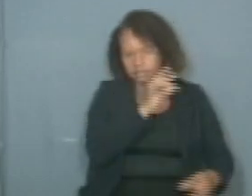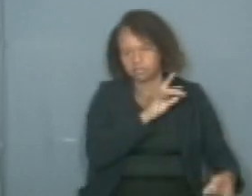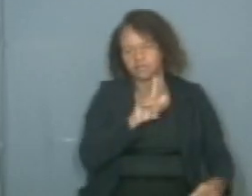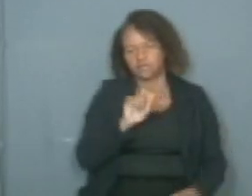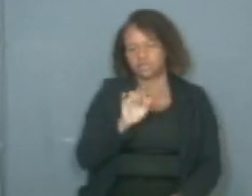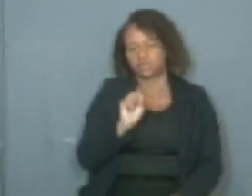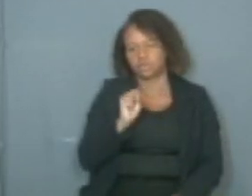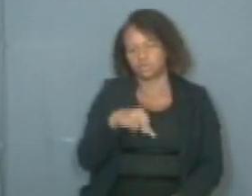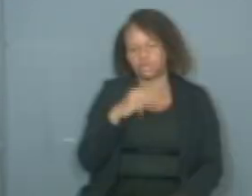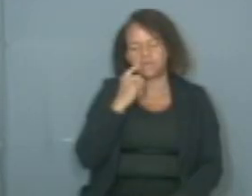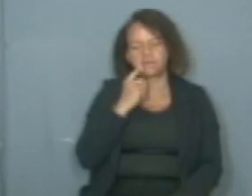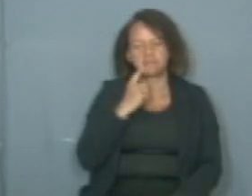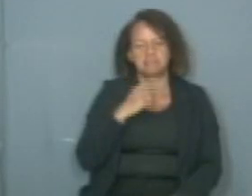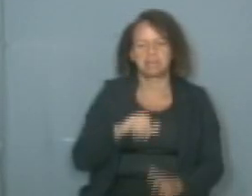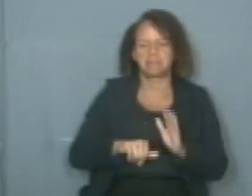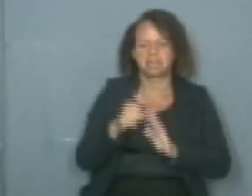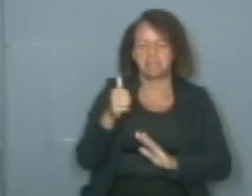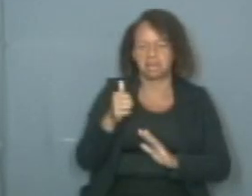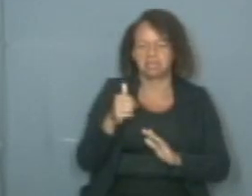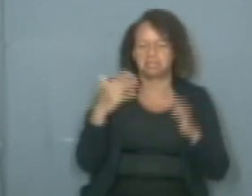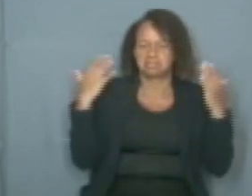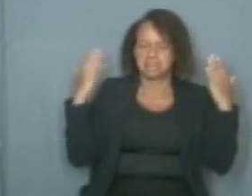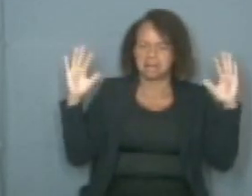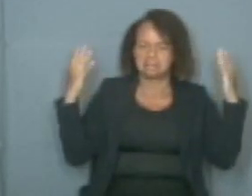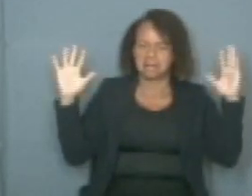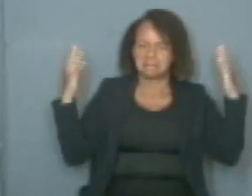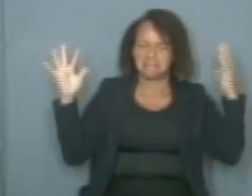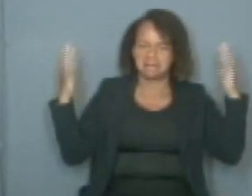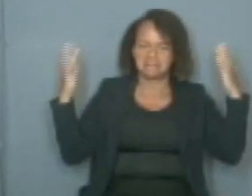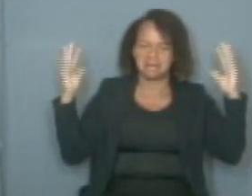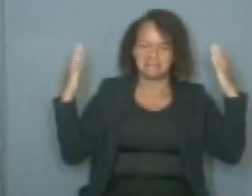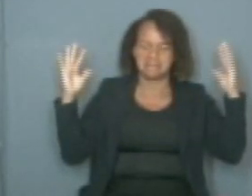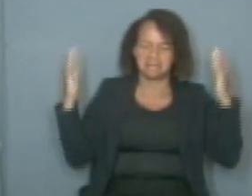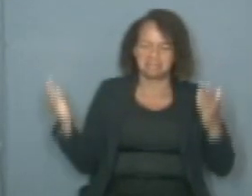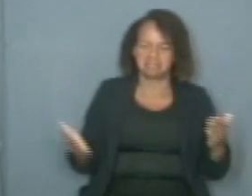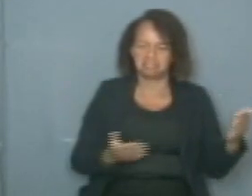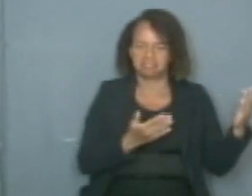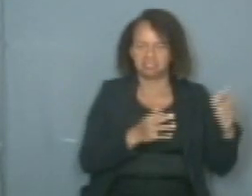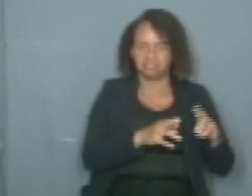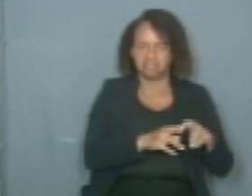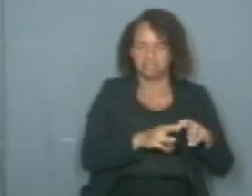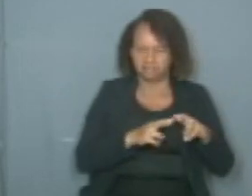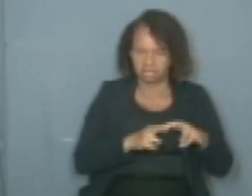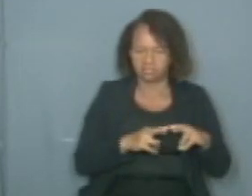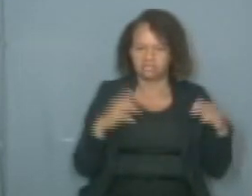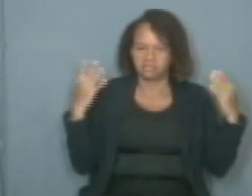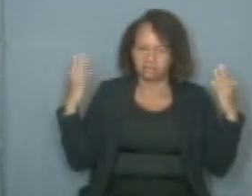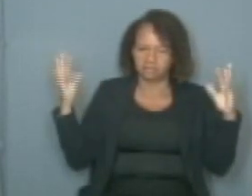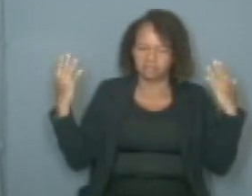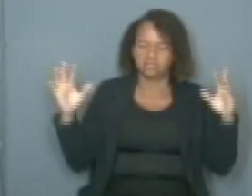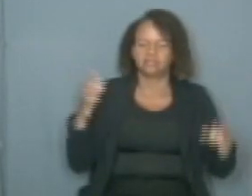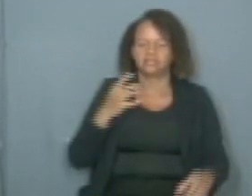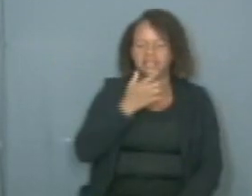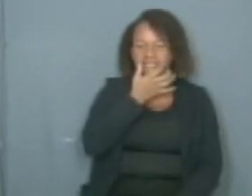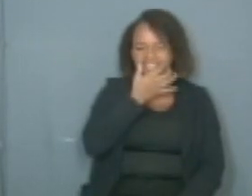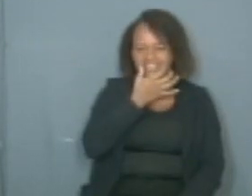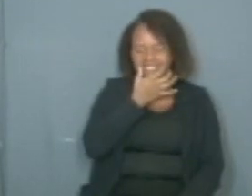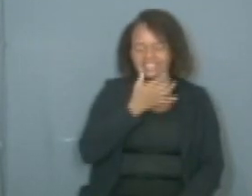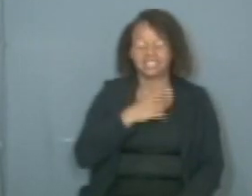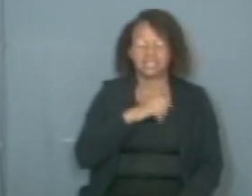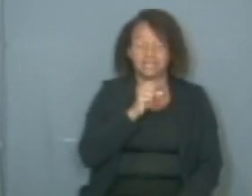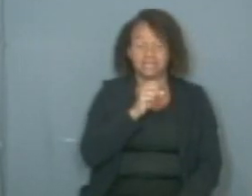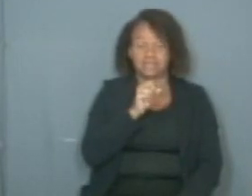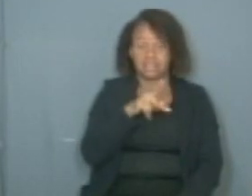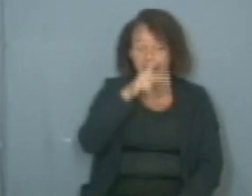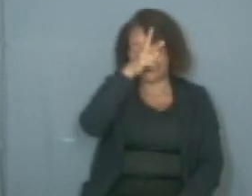Eu queria, em primeiro lugar, bater palma aqui para os seus requerimentos. Parabéns, vereador Eduardo Moura. Se a